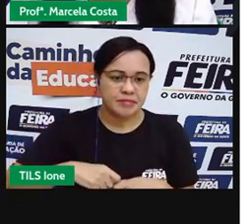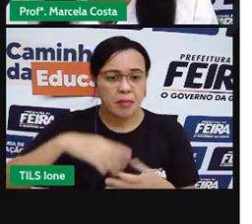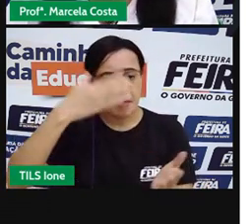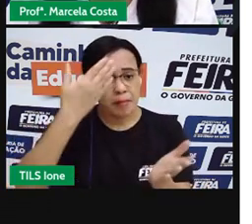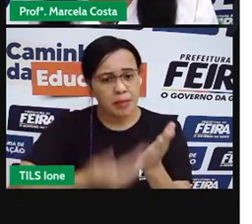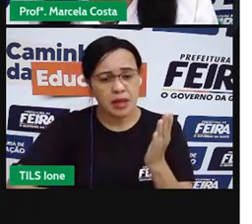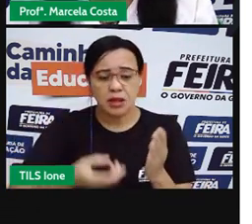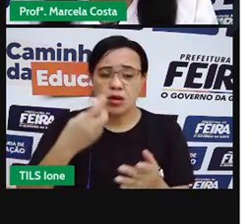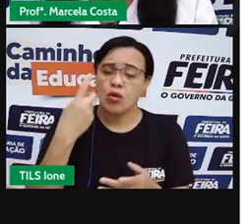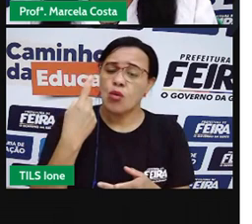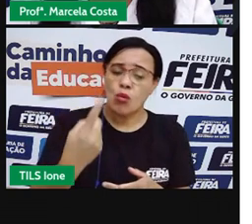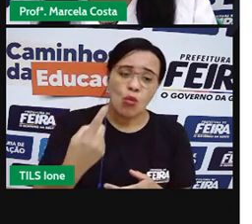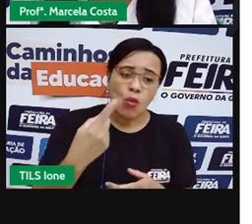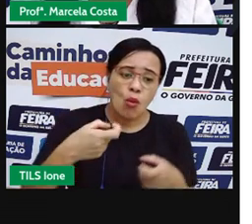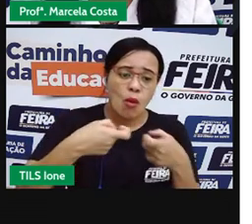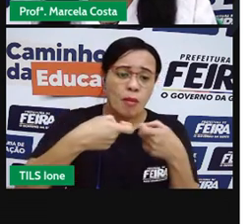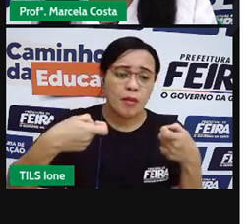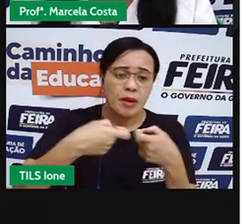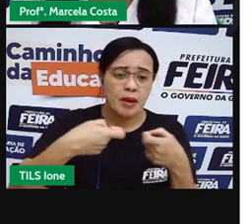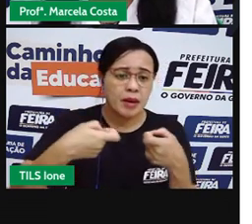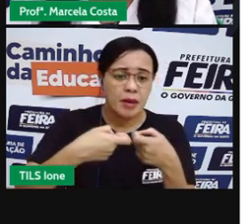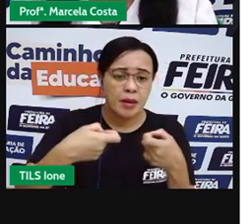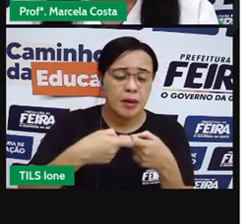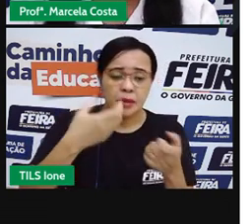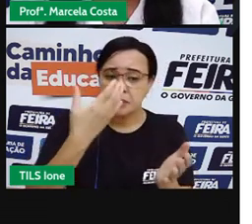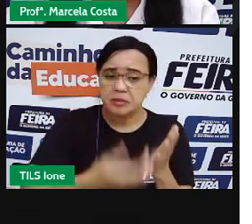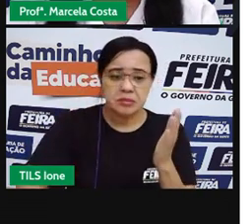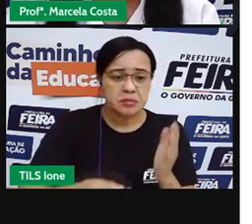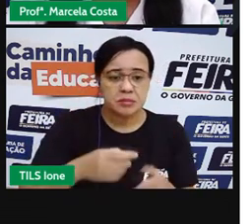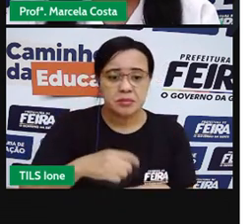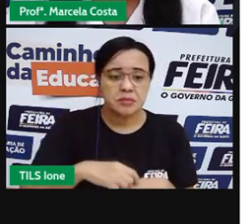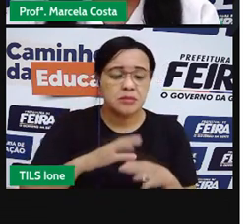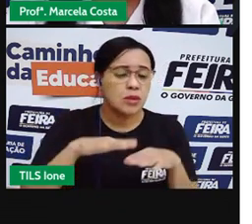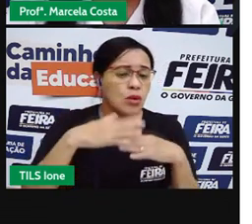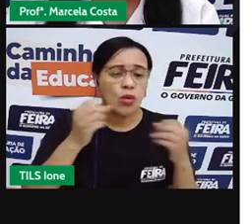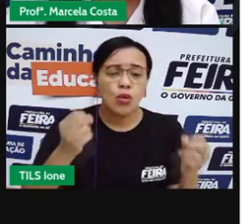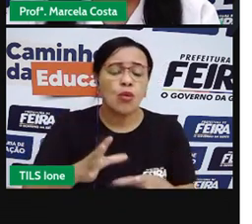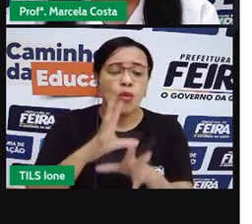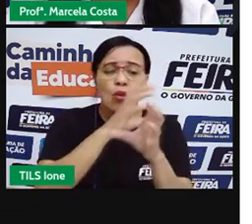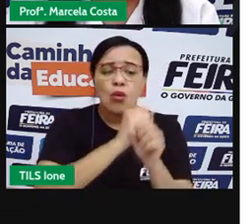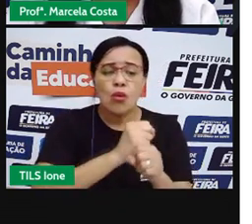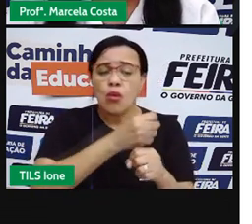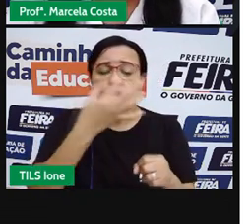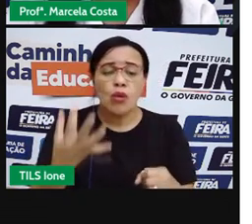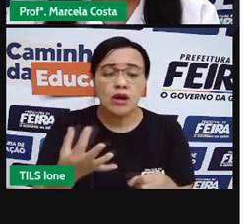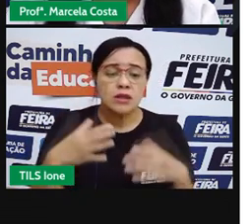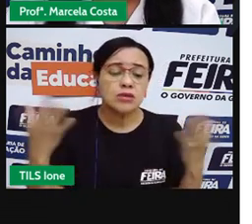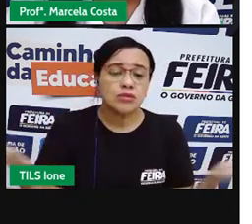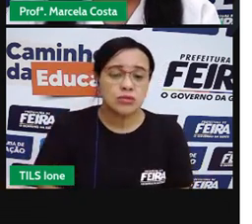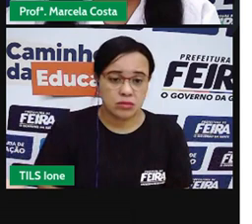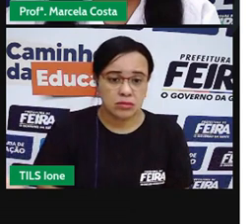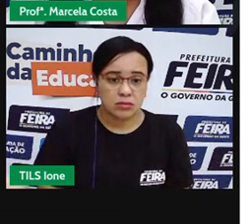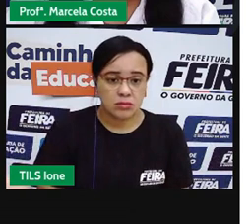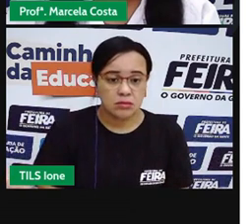Perdi 1. Rasgou aqui 1. E quanto foi que eu fiquei?